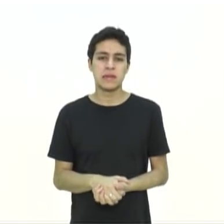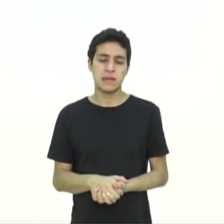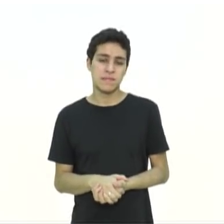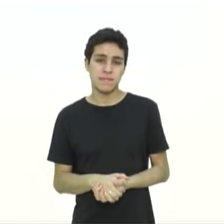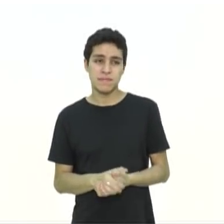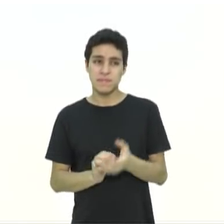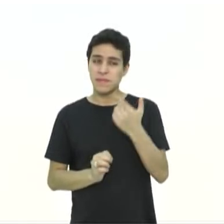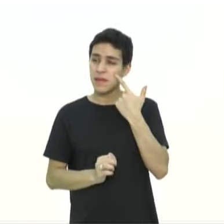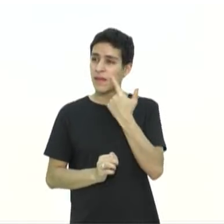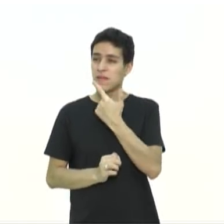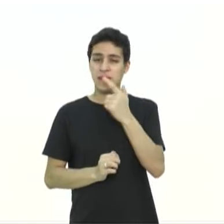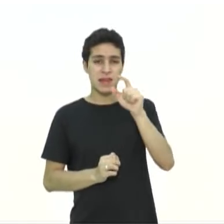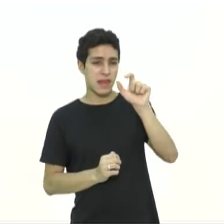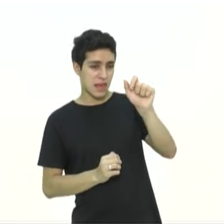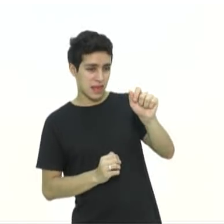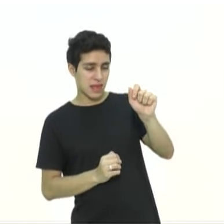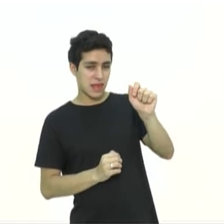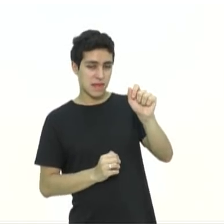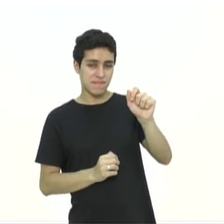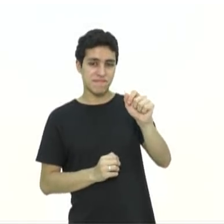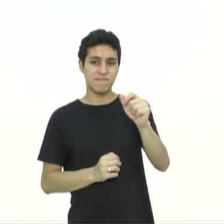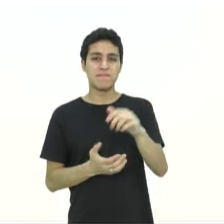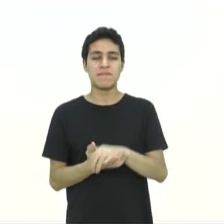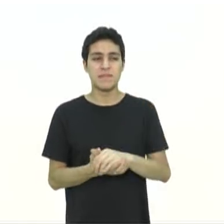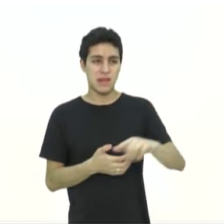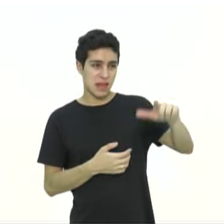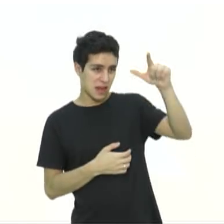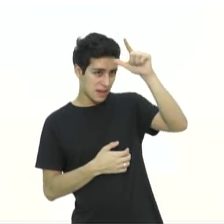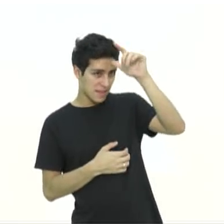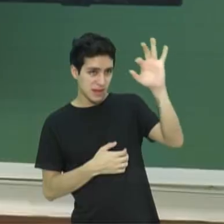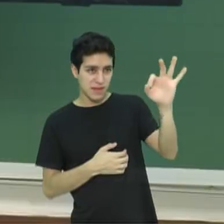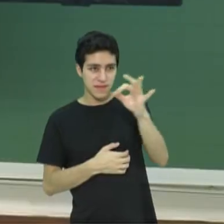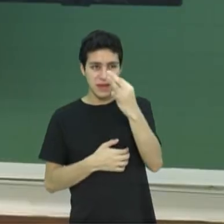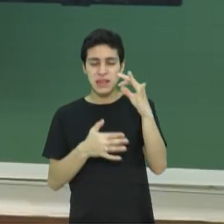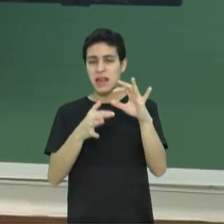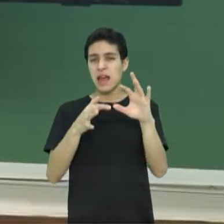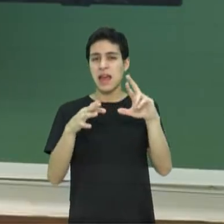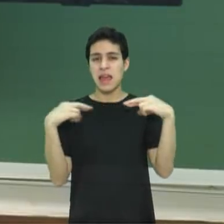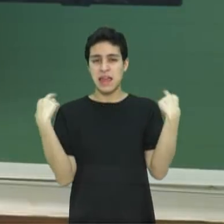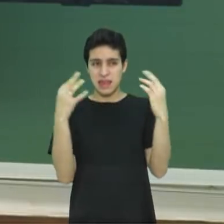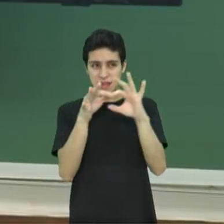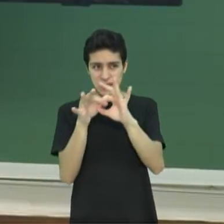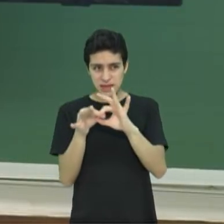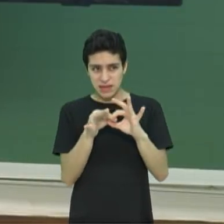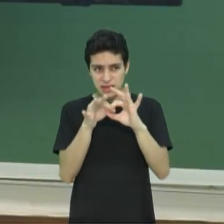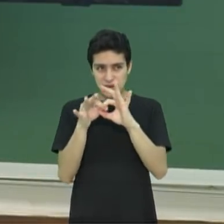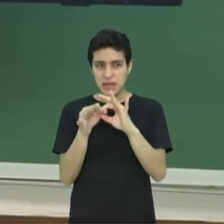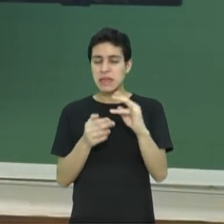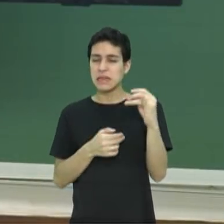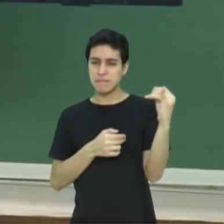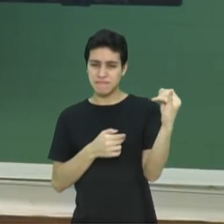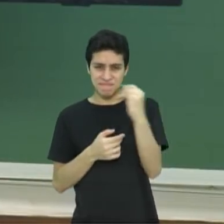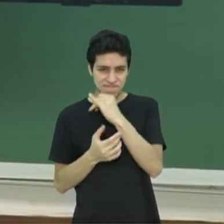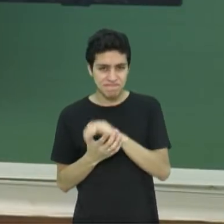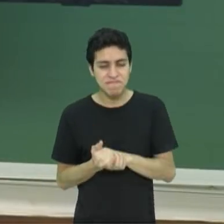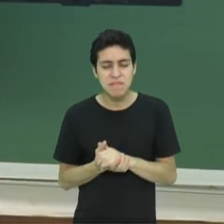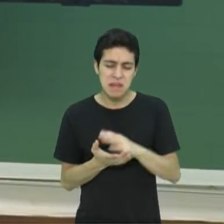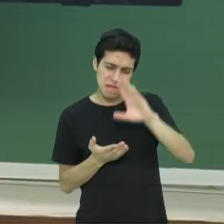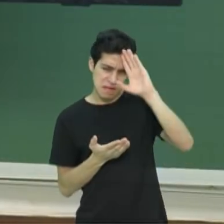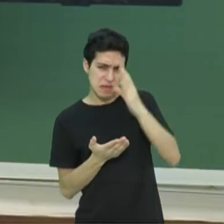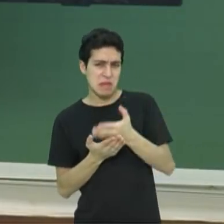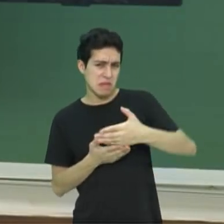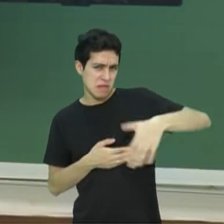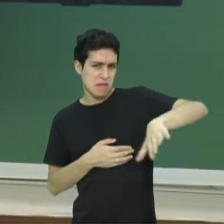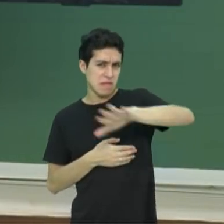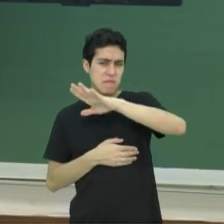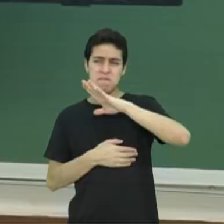letra A. Alemanha, França, Reino Unido e Itália. Lembrar, acredito que todos vocês já têm esse conhecimento, mas lembrando